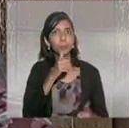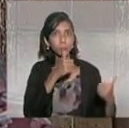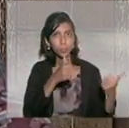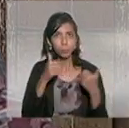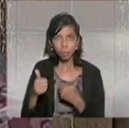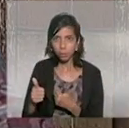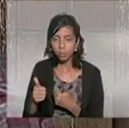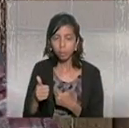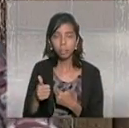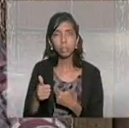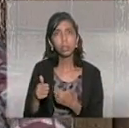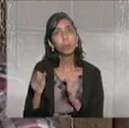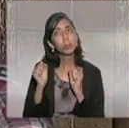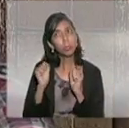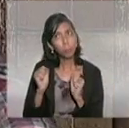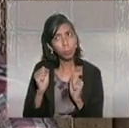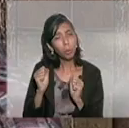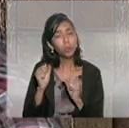dar certo,